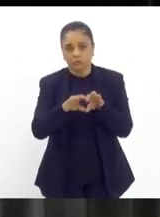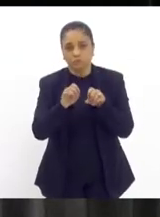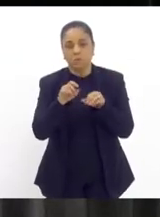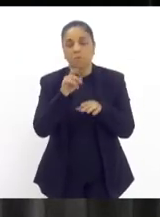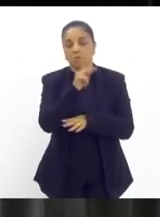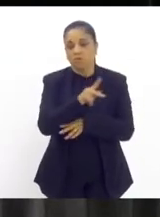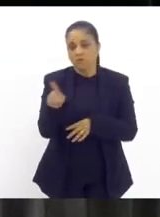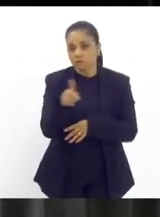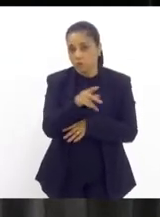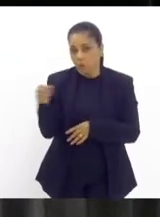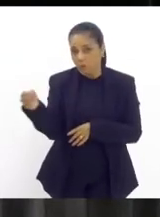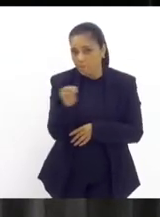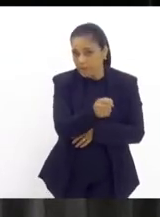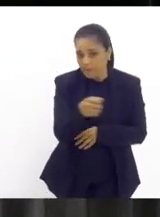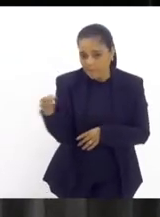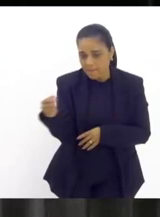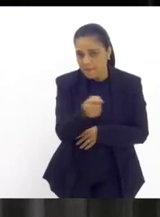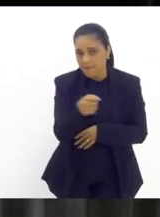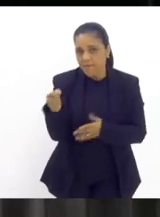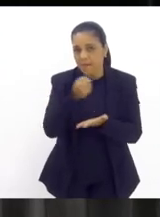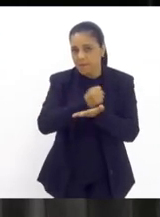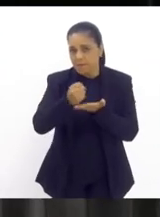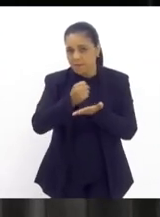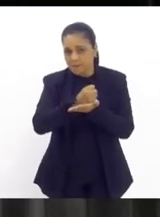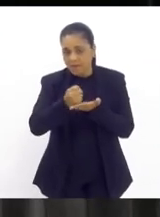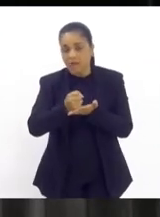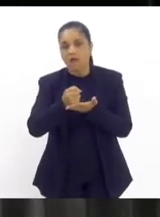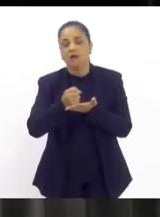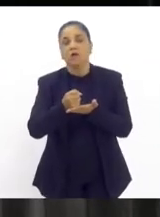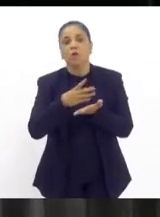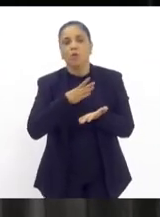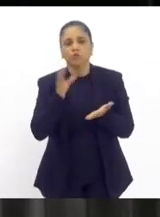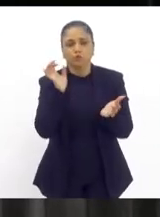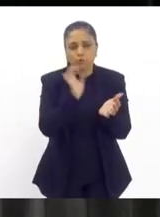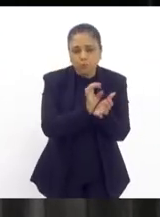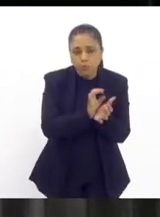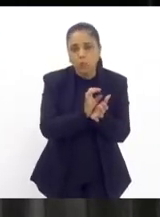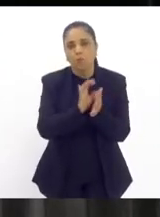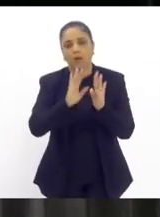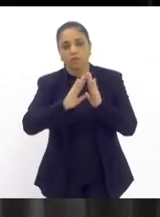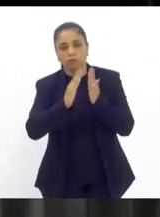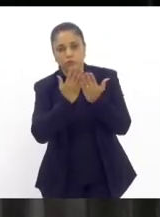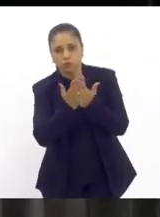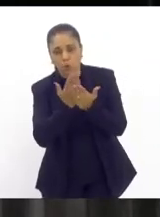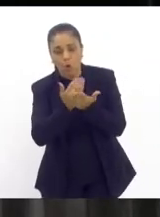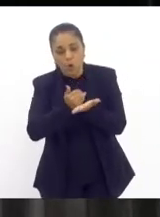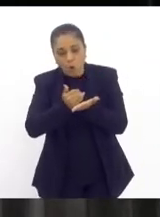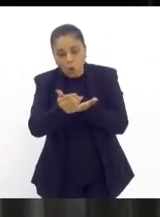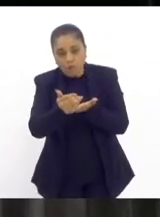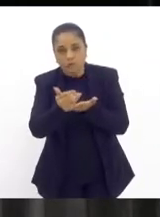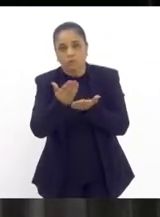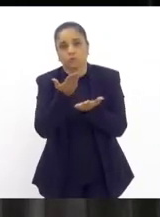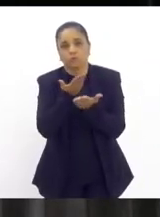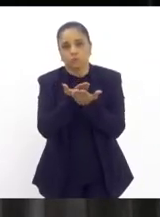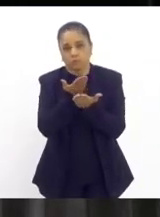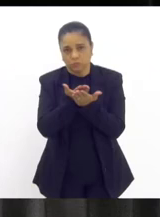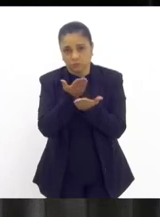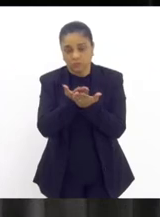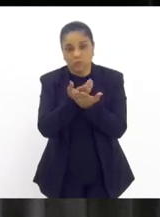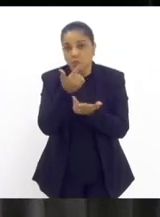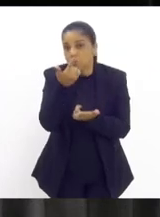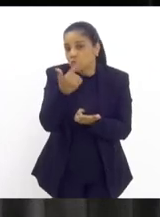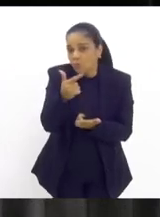professores quantas turmas hoje é Quantas escolas começaram as aulas não tem sequer Professor